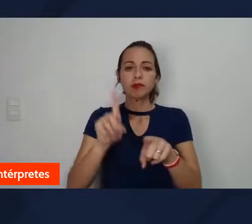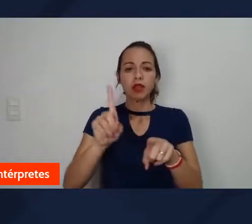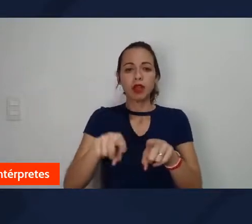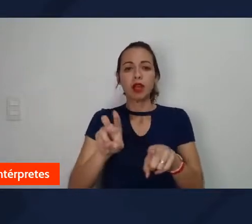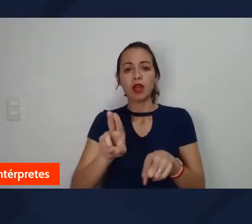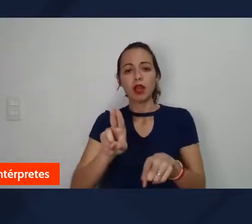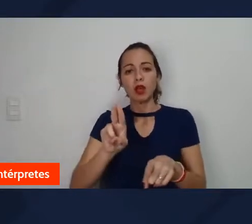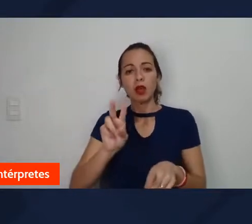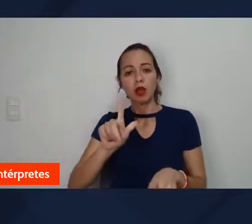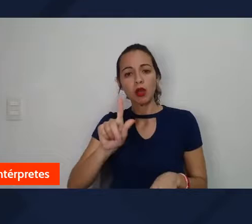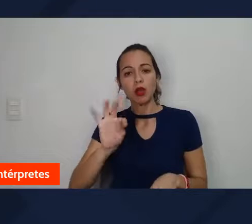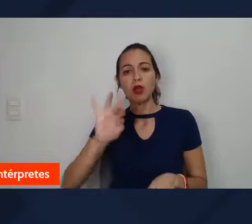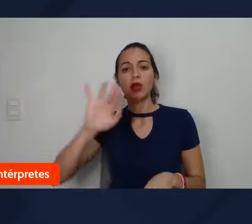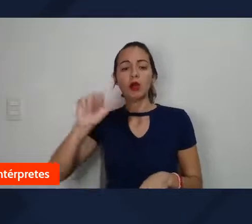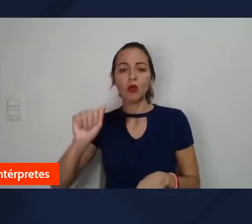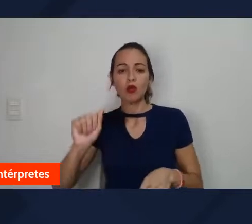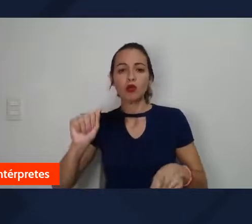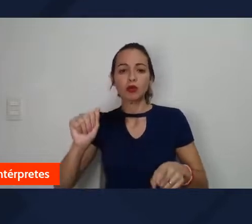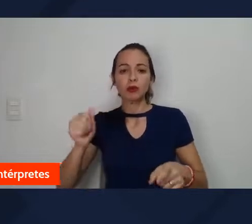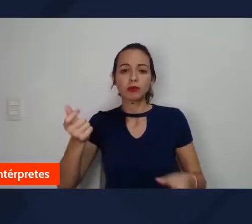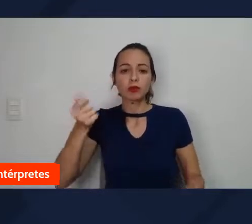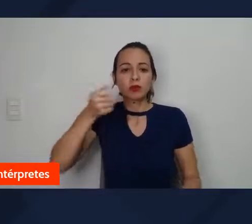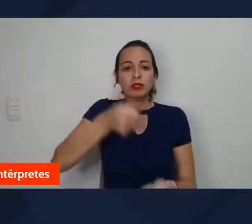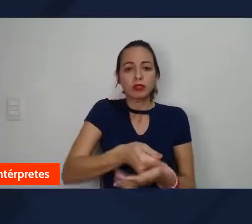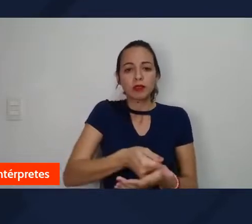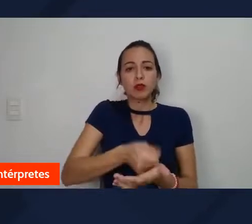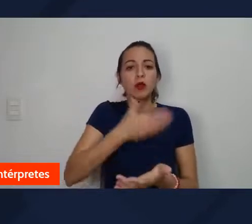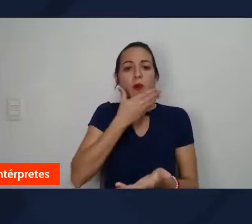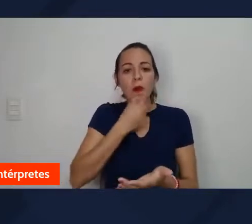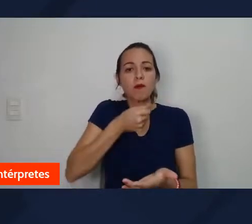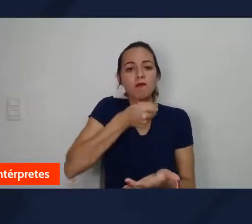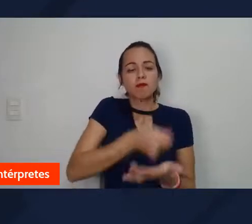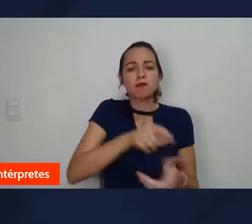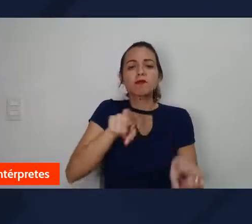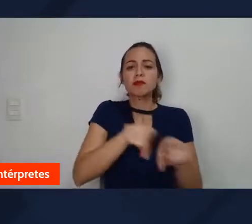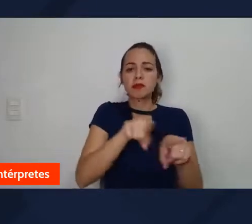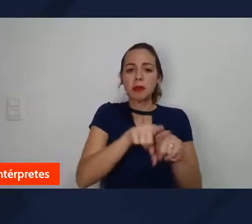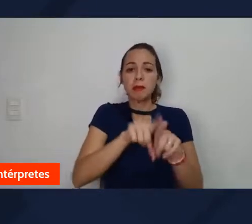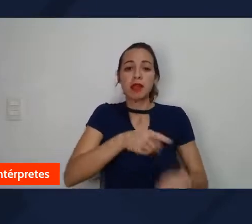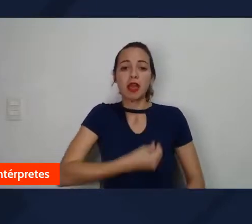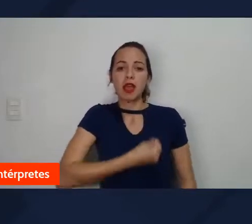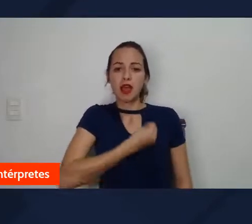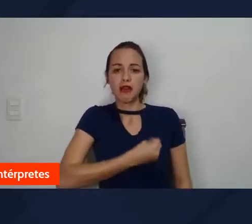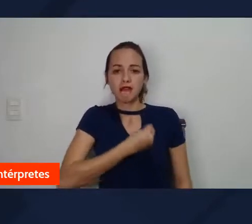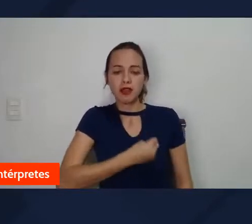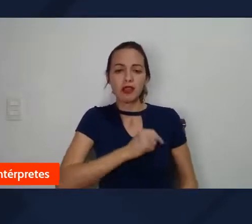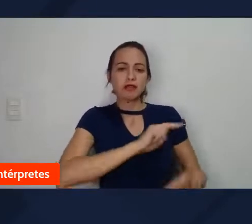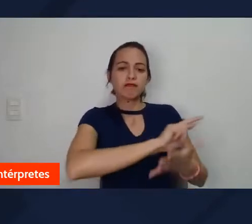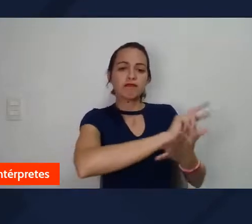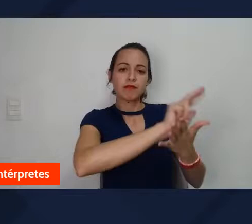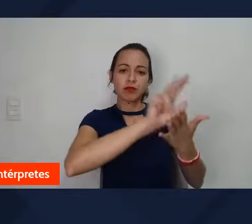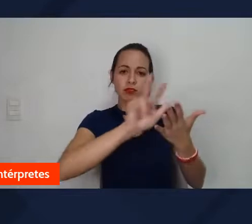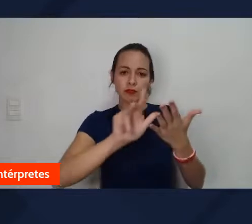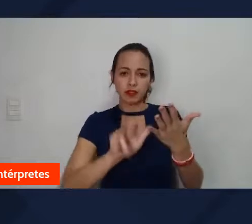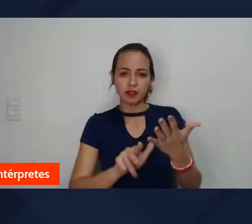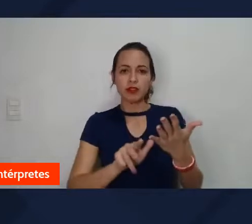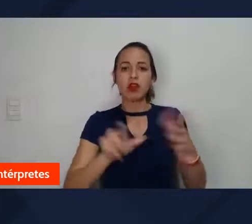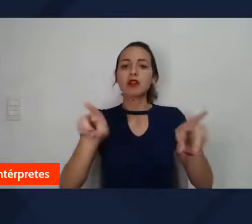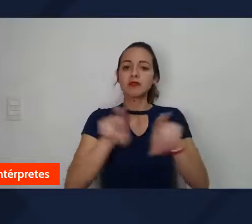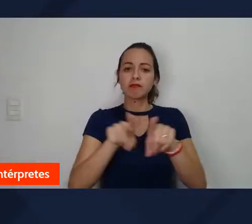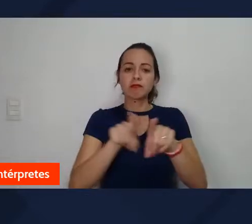ultraconservadorismo, que pretende impossibilitar, por exemplo, as vivências de diversidade por meio da